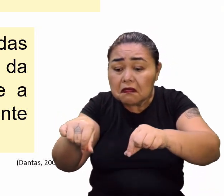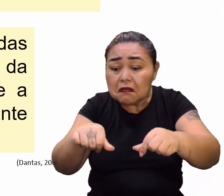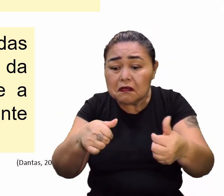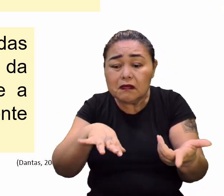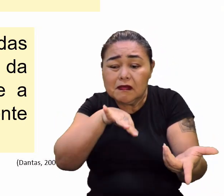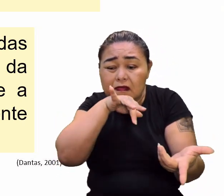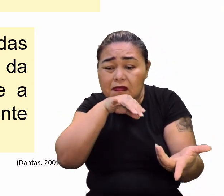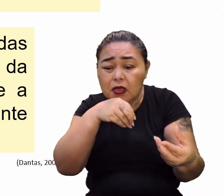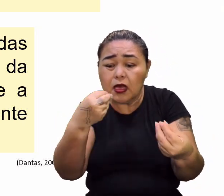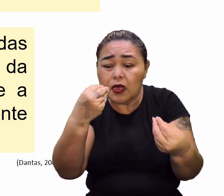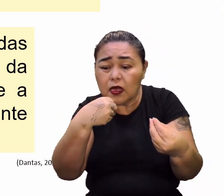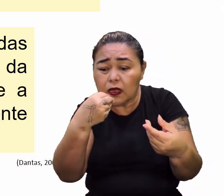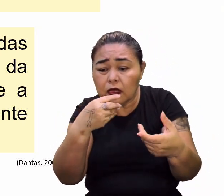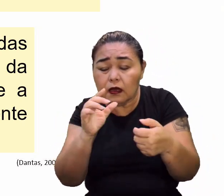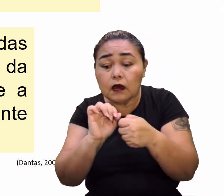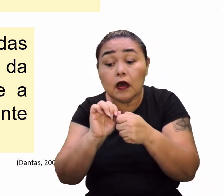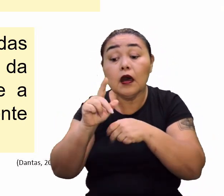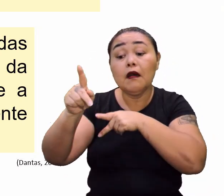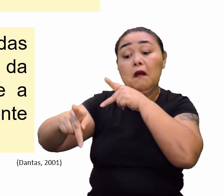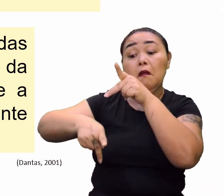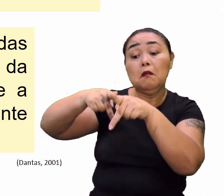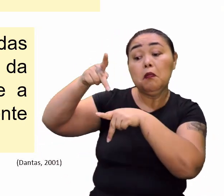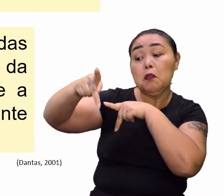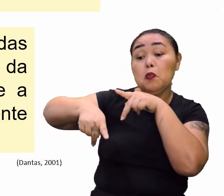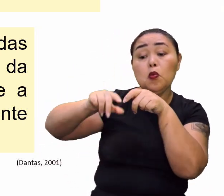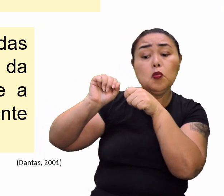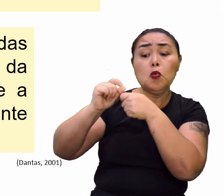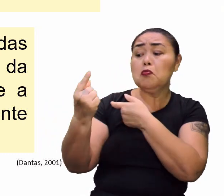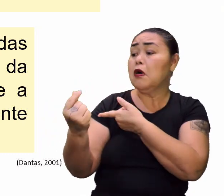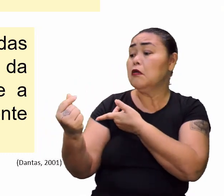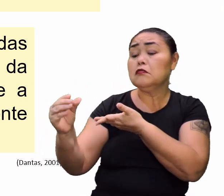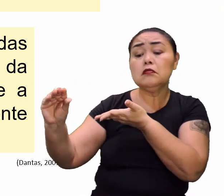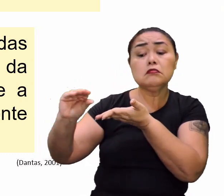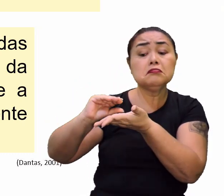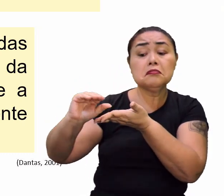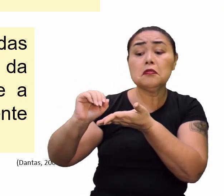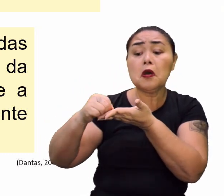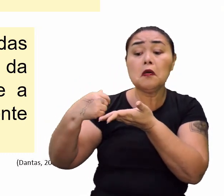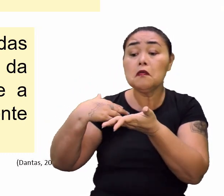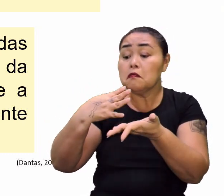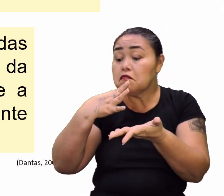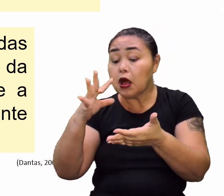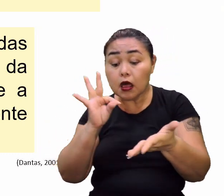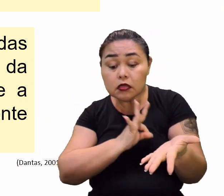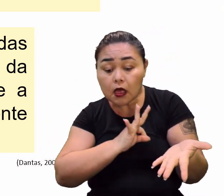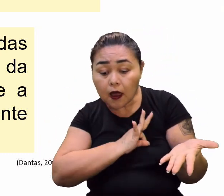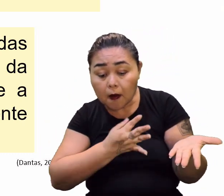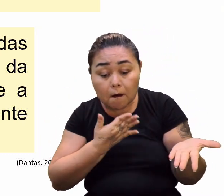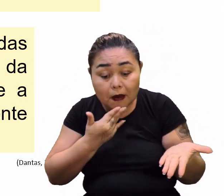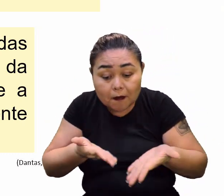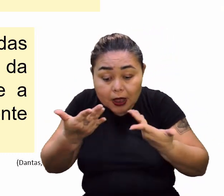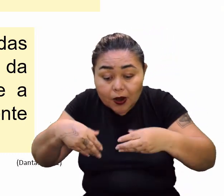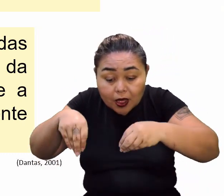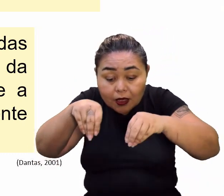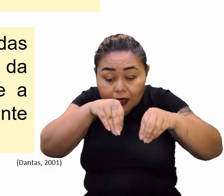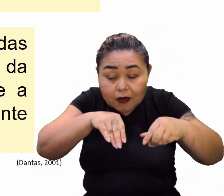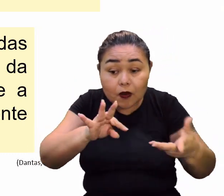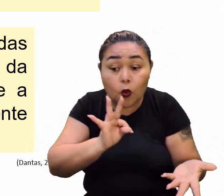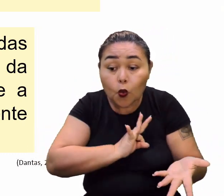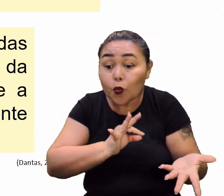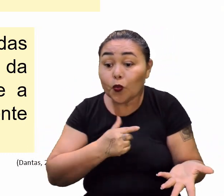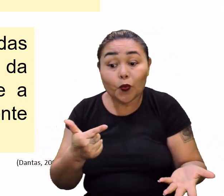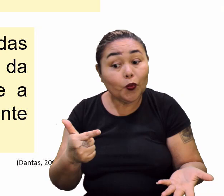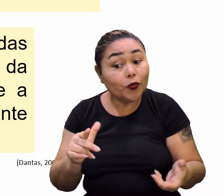adequado e a população, muitas das vezes, não tinha o recurso necessário e nem conhecia a técnica para a melhoria do solo. Isso, né? E não tinha